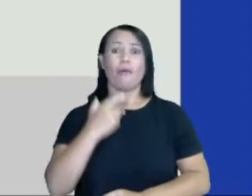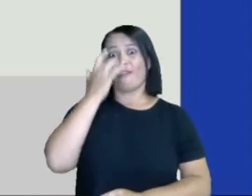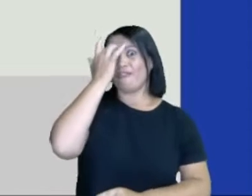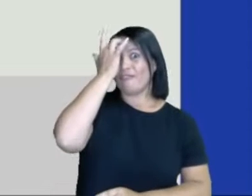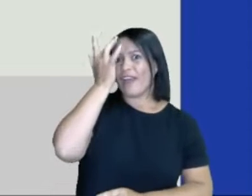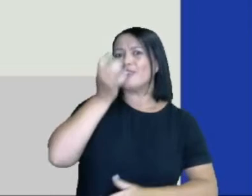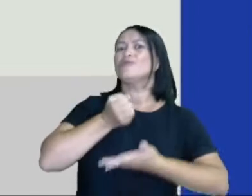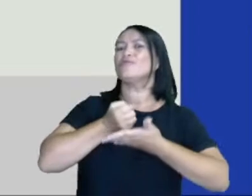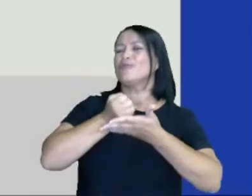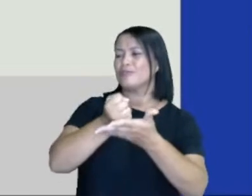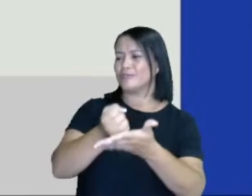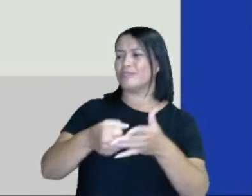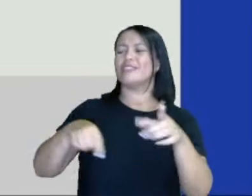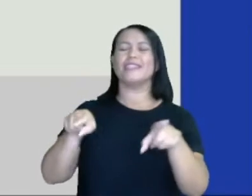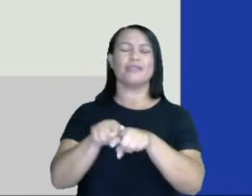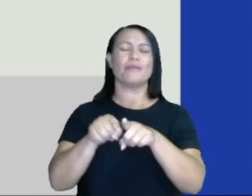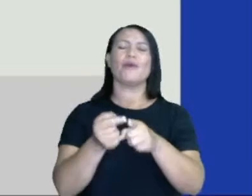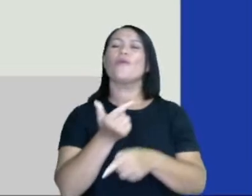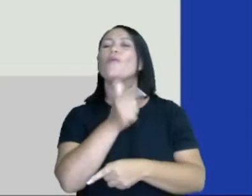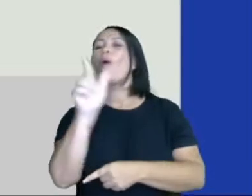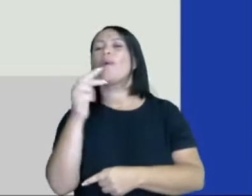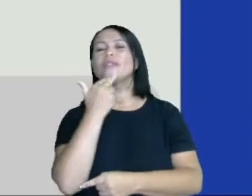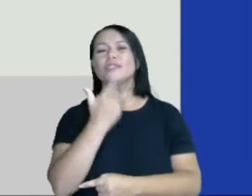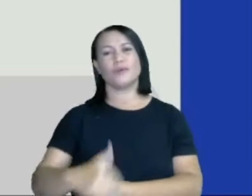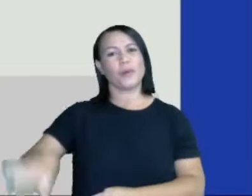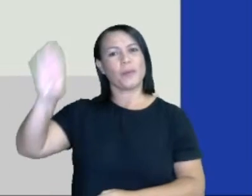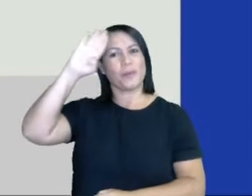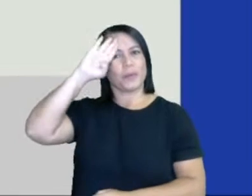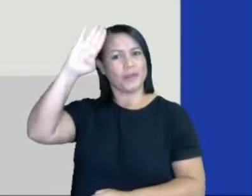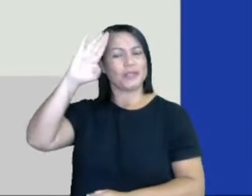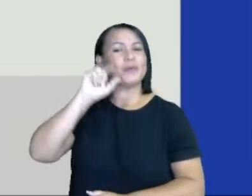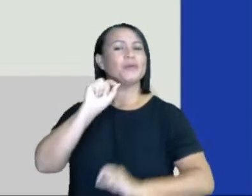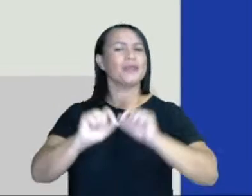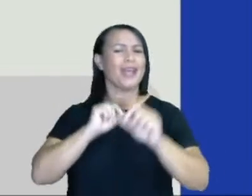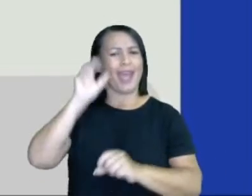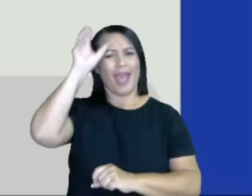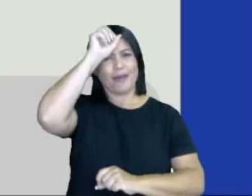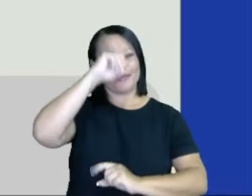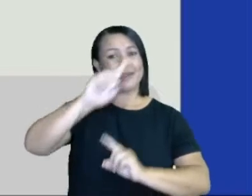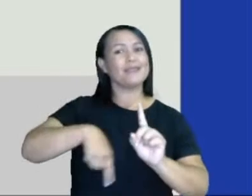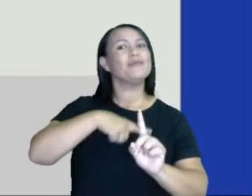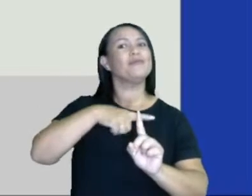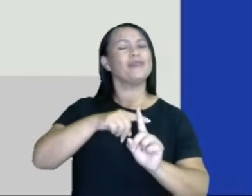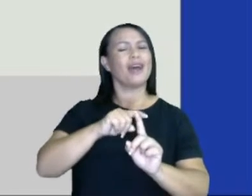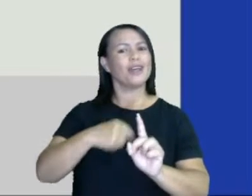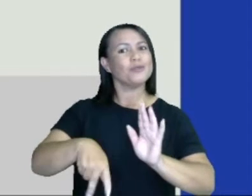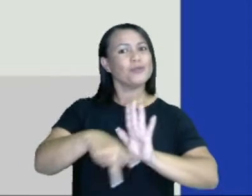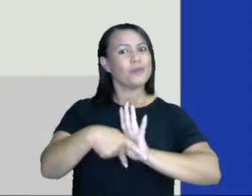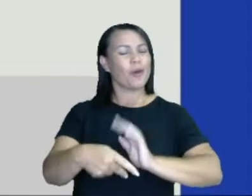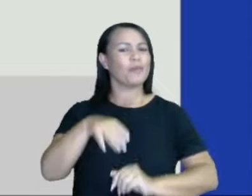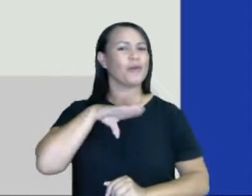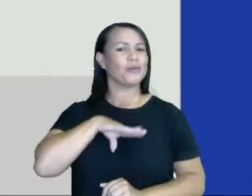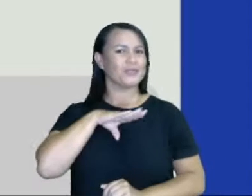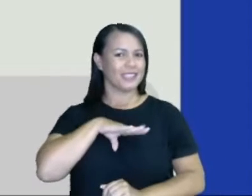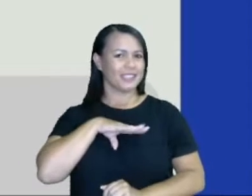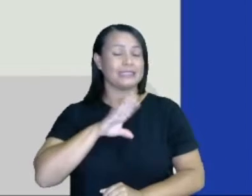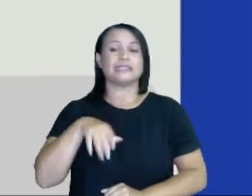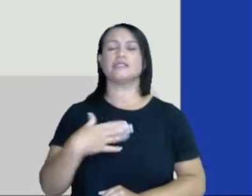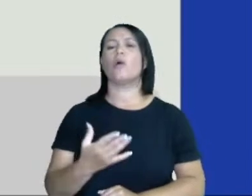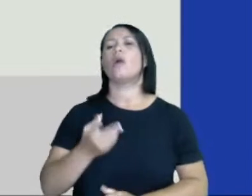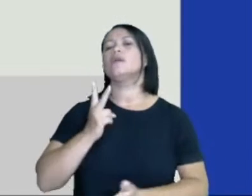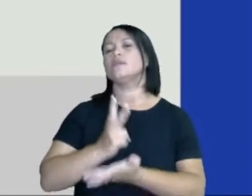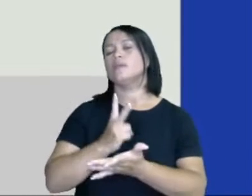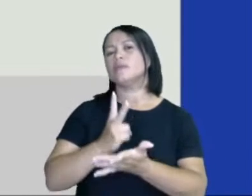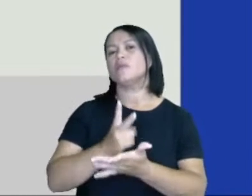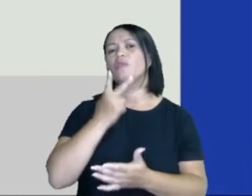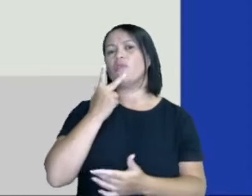lhe ajudará com outras línguas, principalmente a aprender mais o próprio português. Toda vez que a